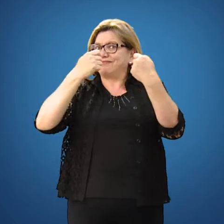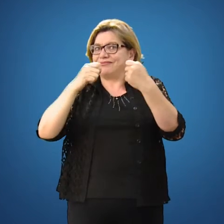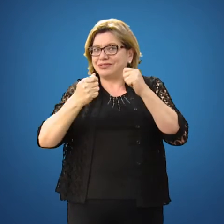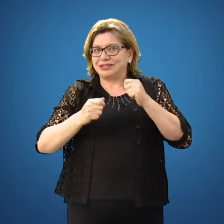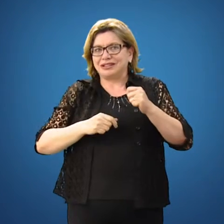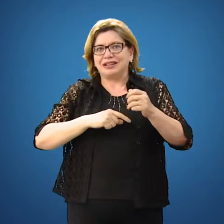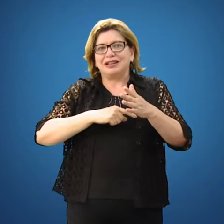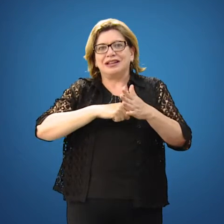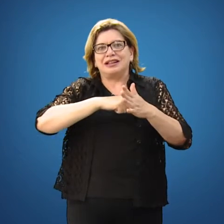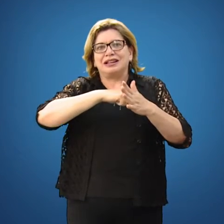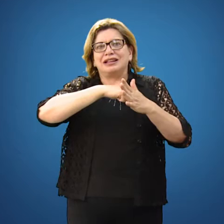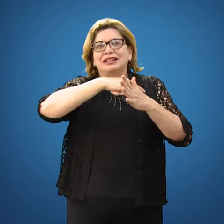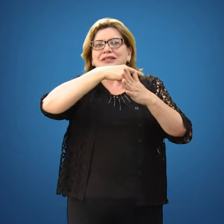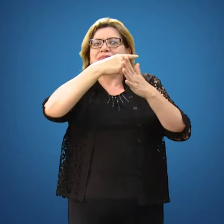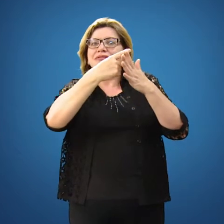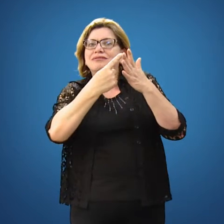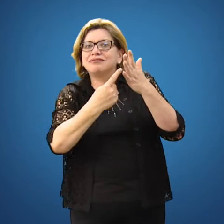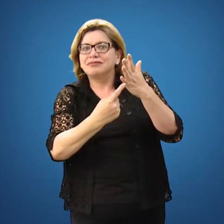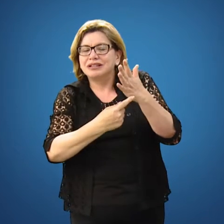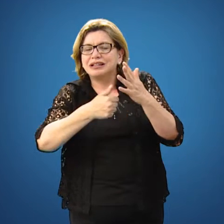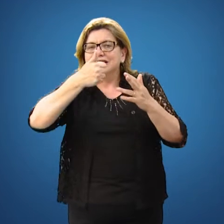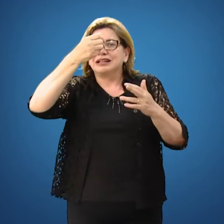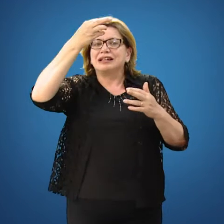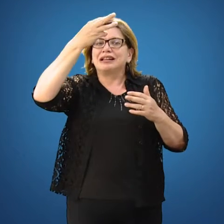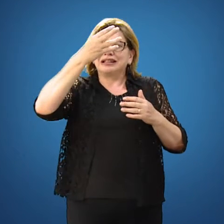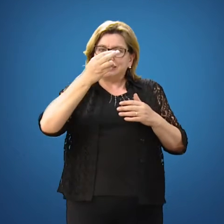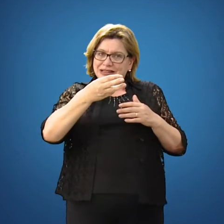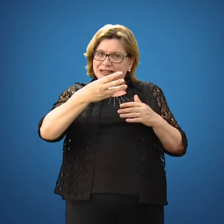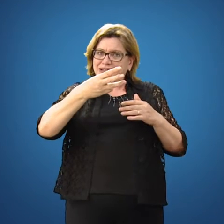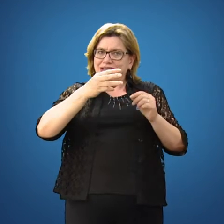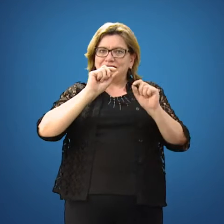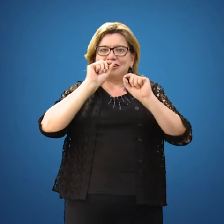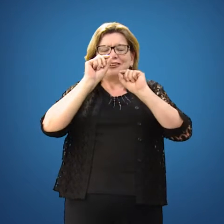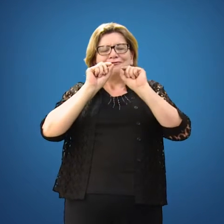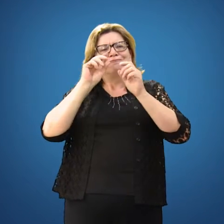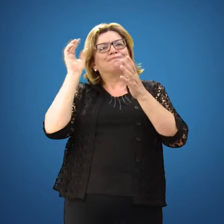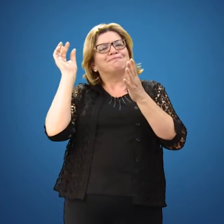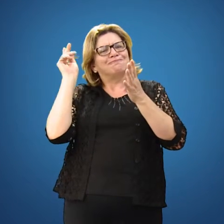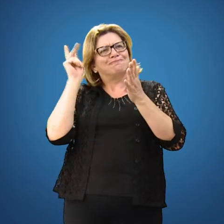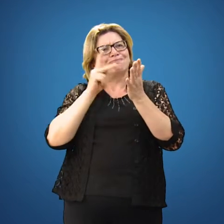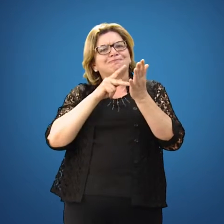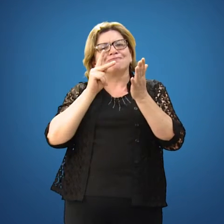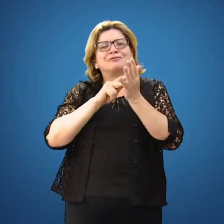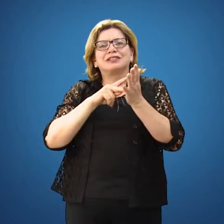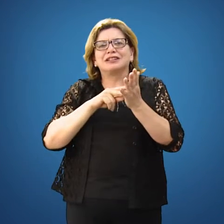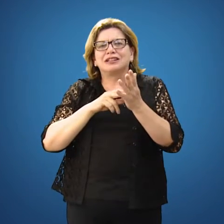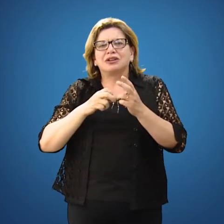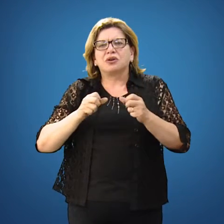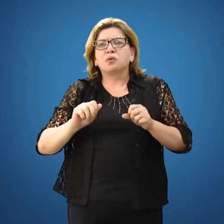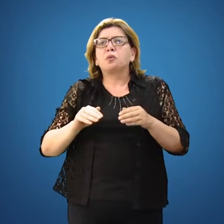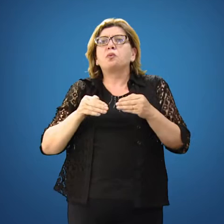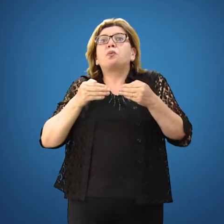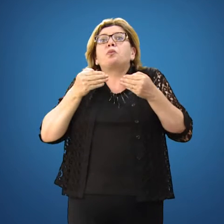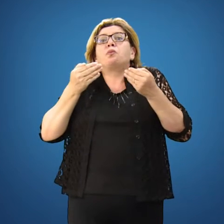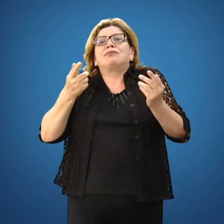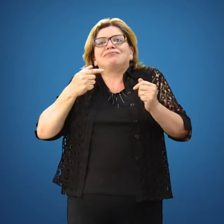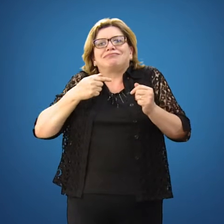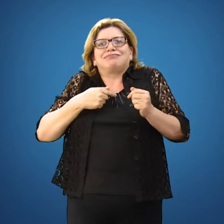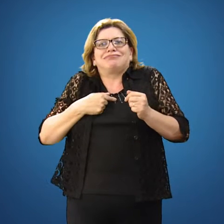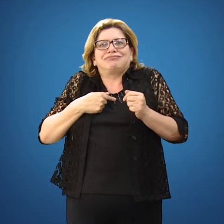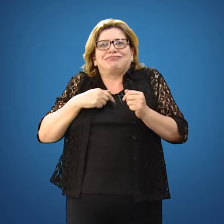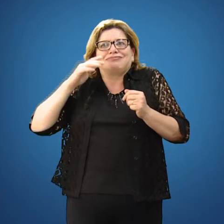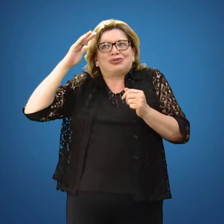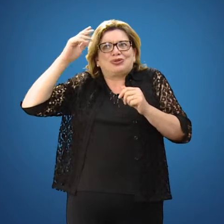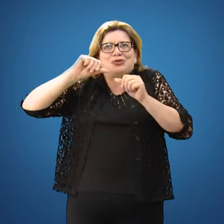temos, então, a etapa 13, que, na verdade, vai ser quando será possível realizar o